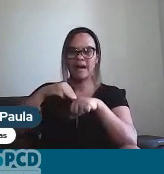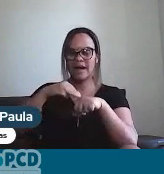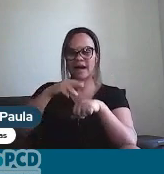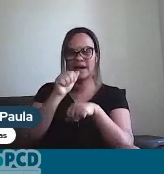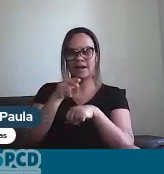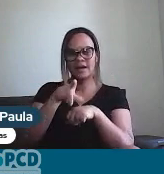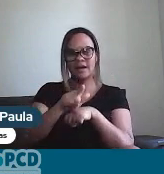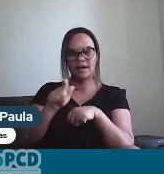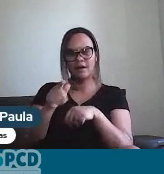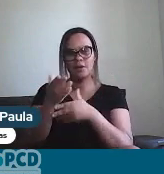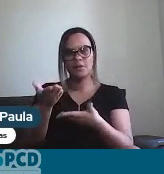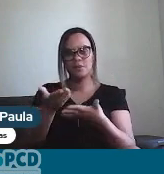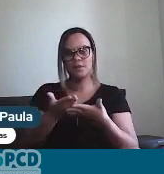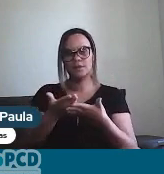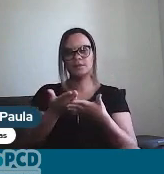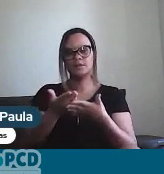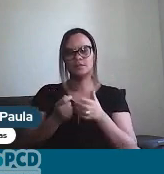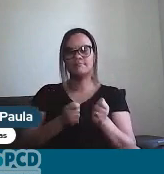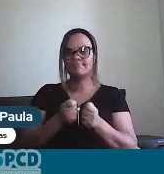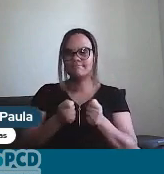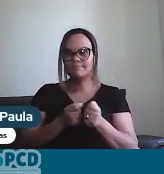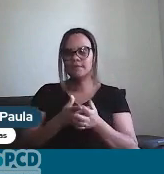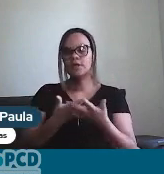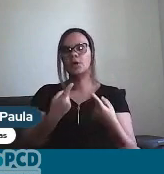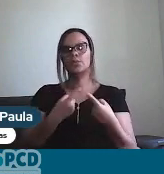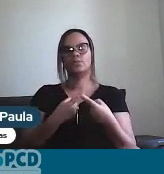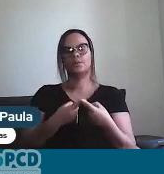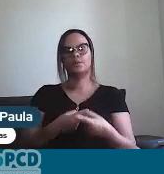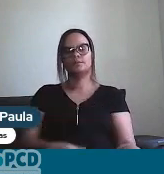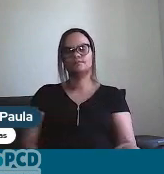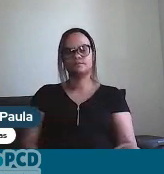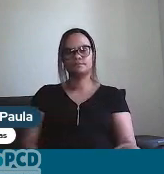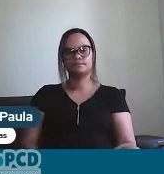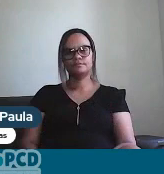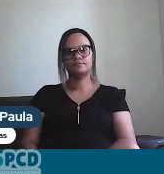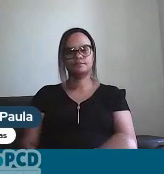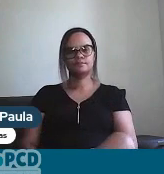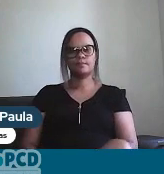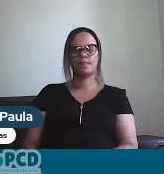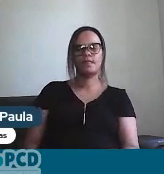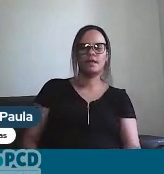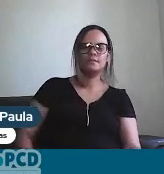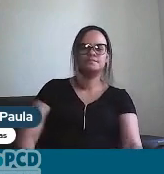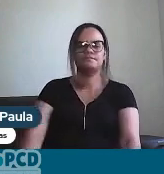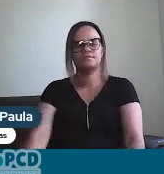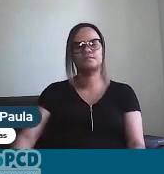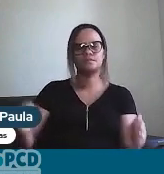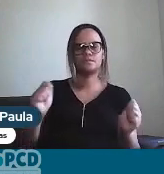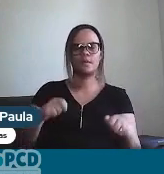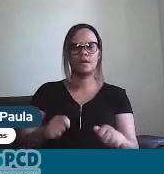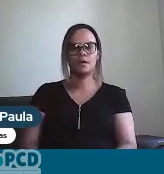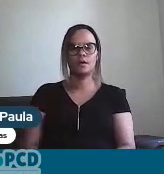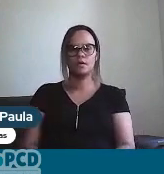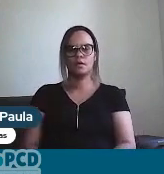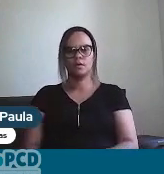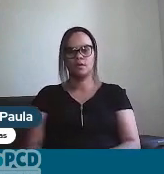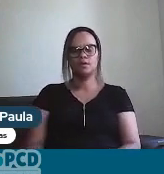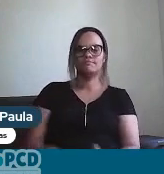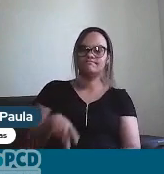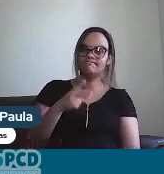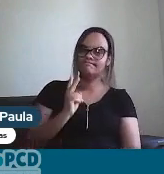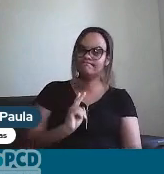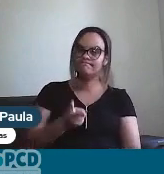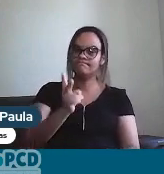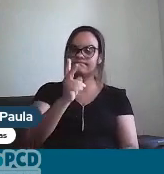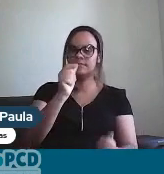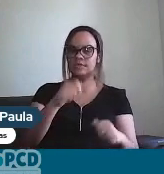como convidados permanentes. Mas por quê? A gente vai precisar de ter esse processo de capacitação e vai ser uma capacitação continuada. As equipes